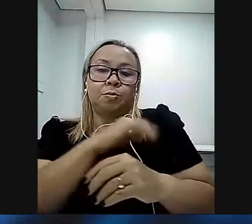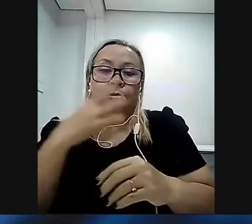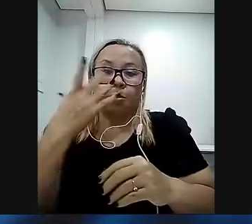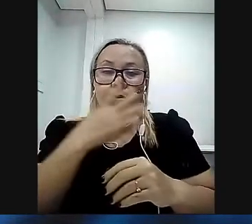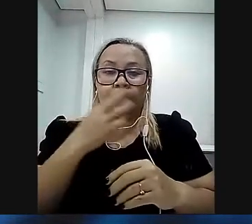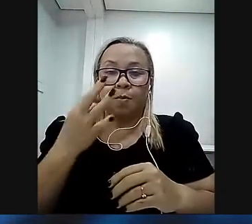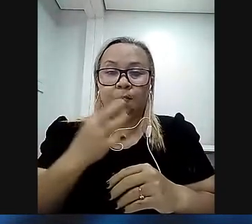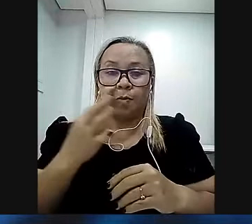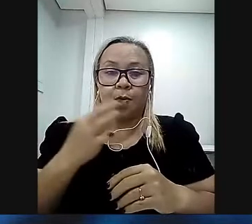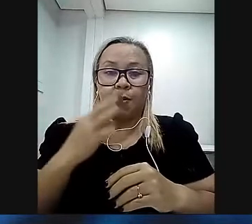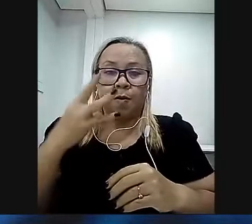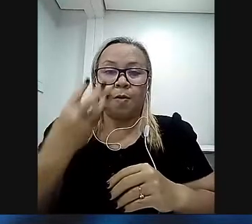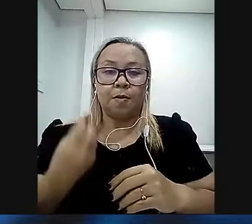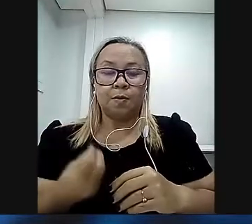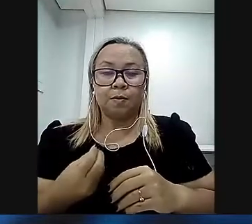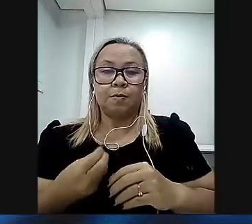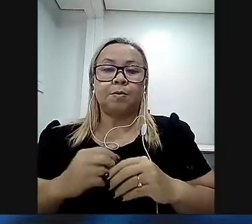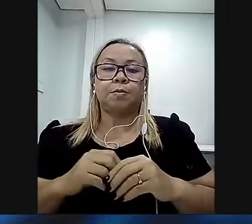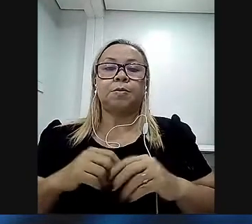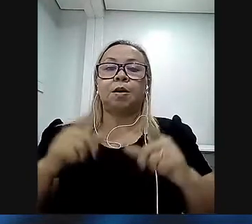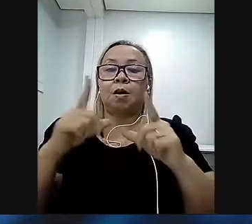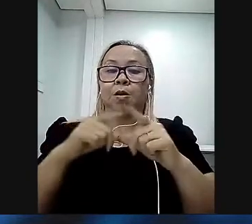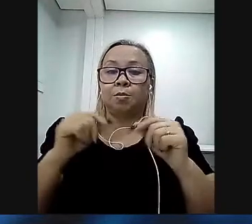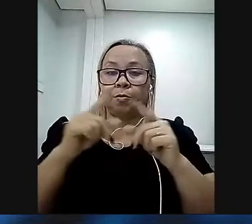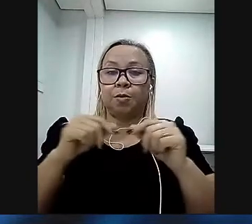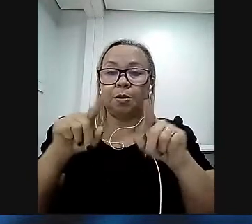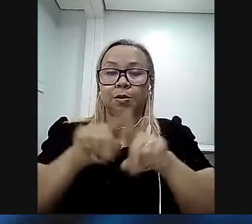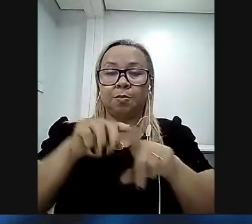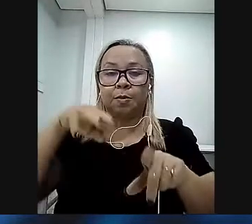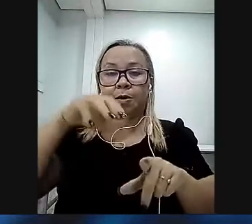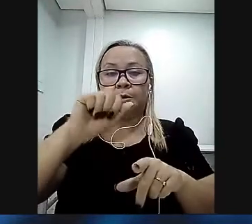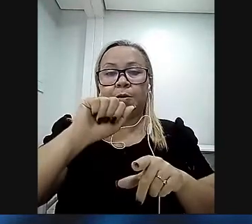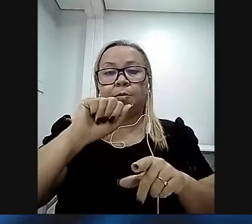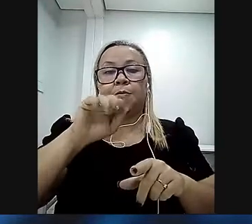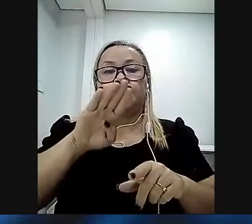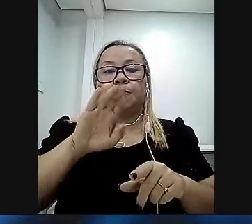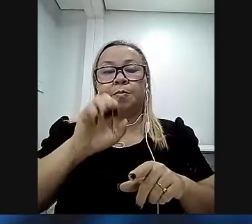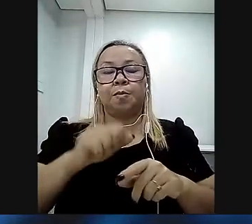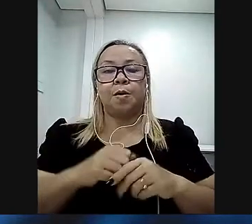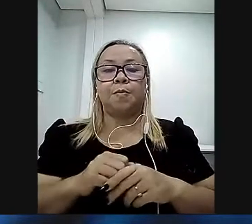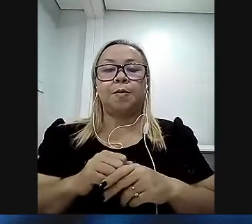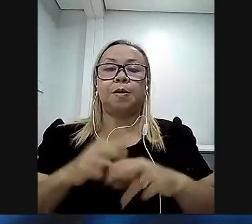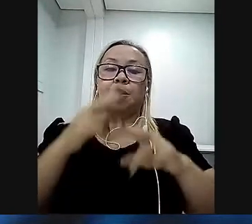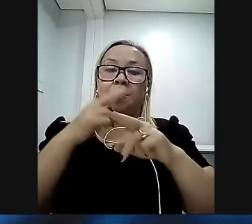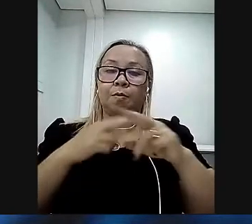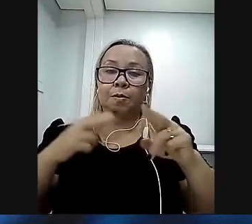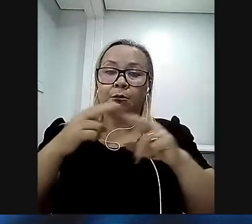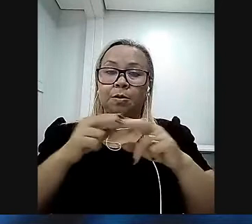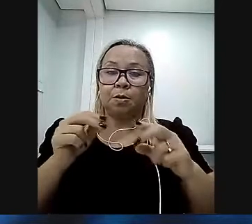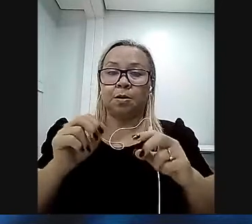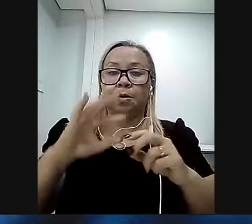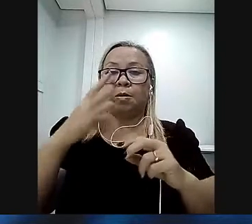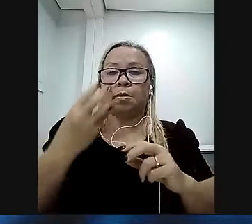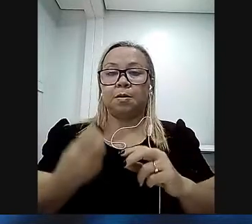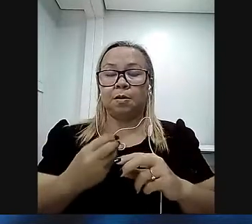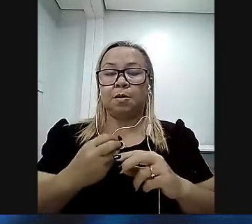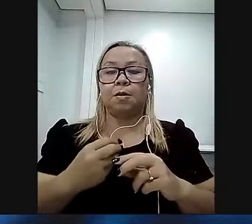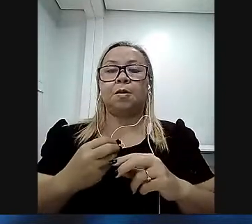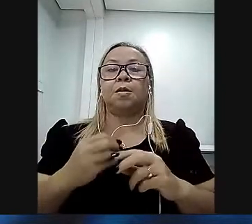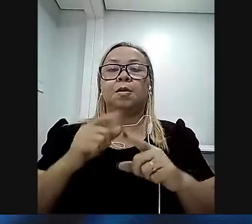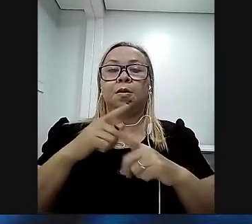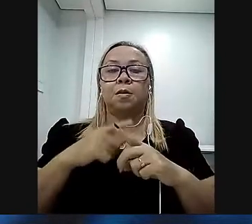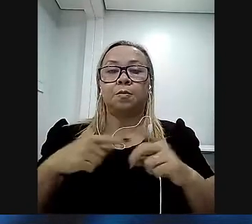Janeiro, Museu de Arte de Brasília, MAB, acervo da Universidade de Brasília, Museu ONCE, Madrid,